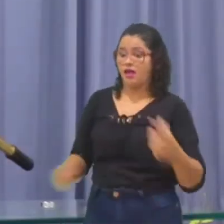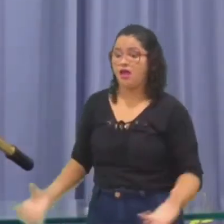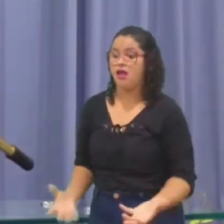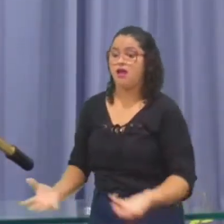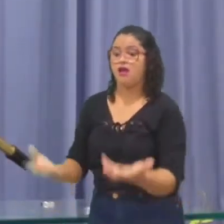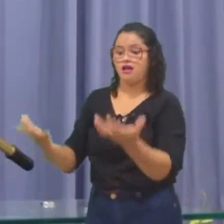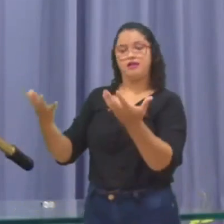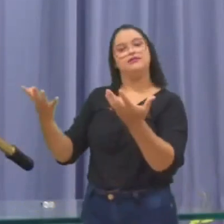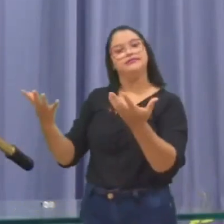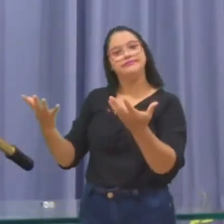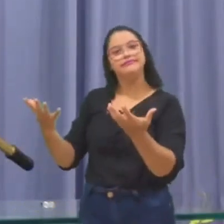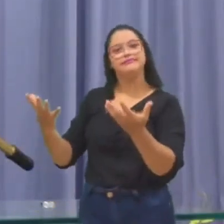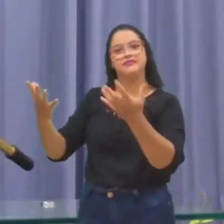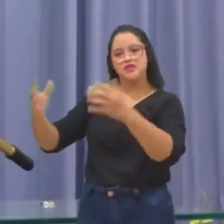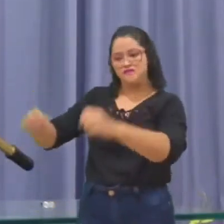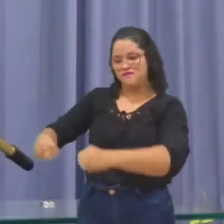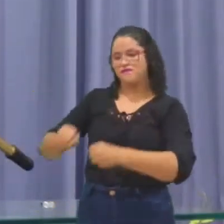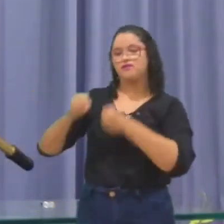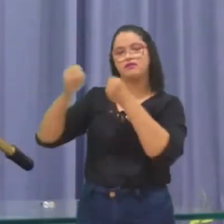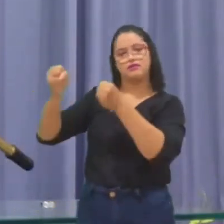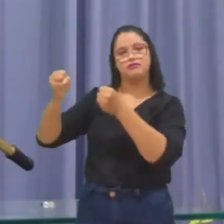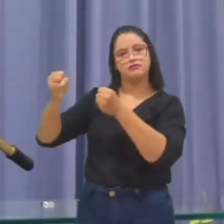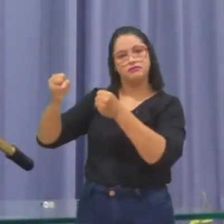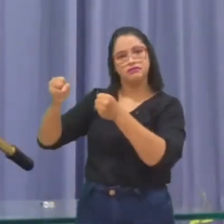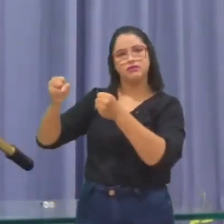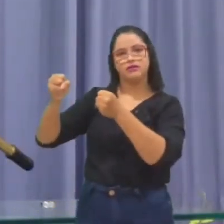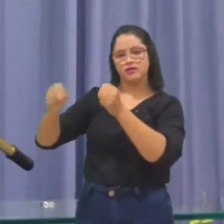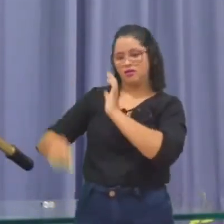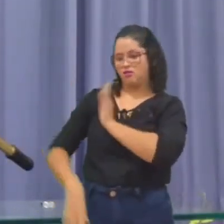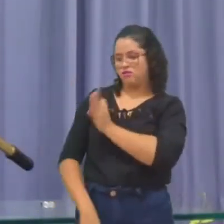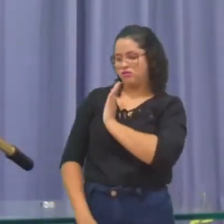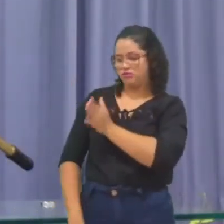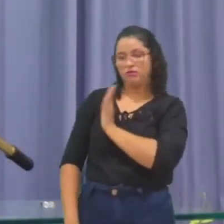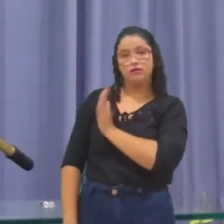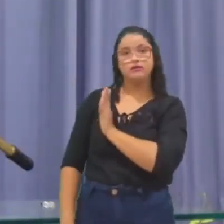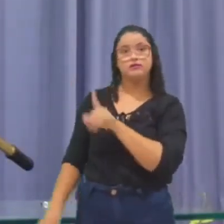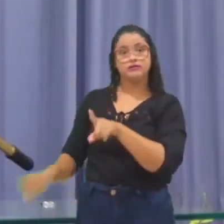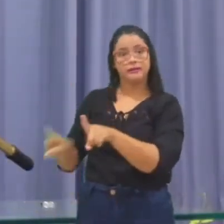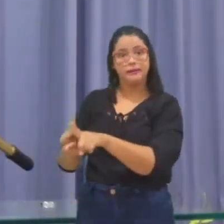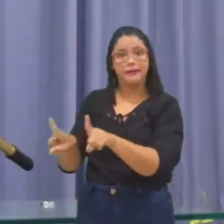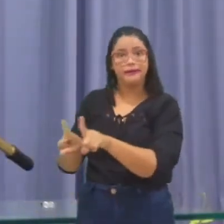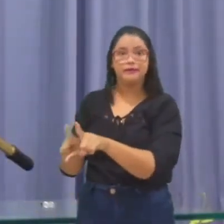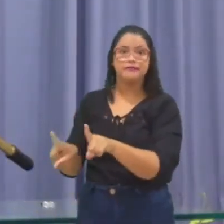e fortifique-se o seu coração.